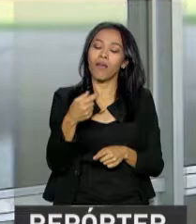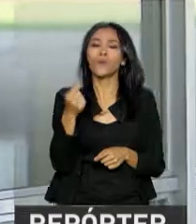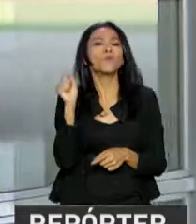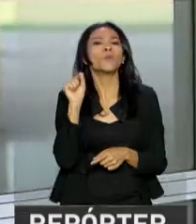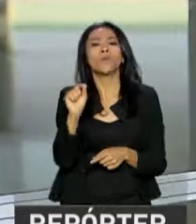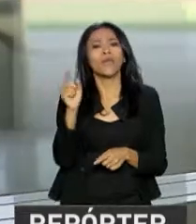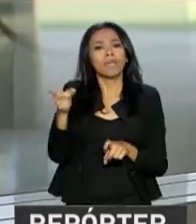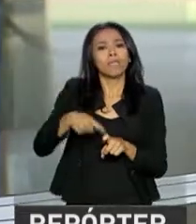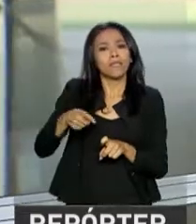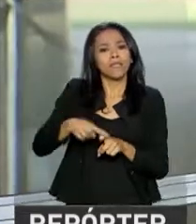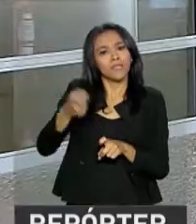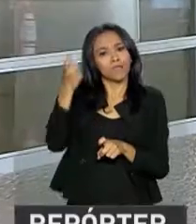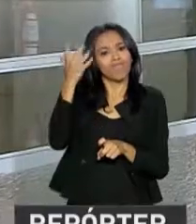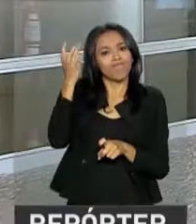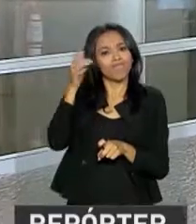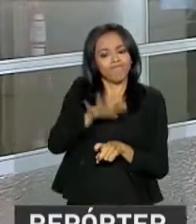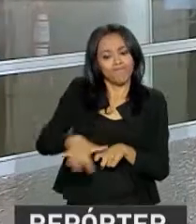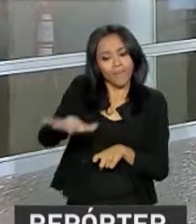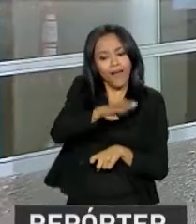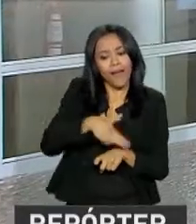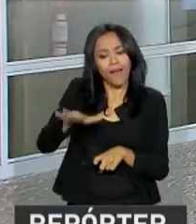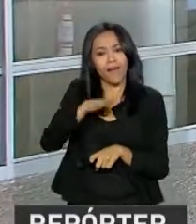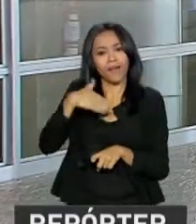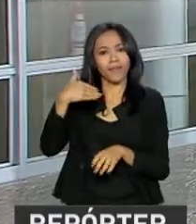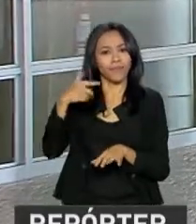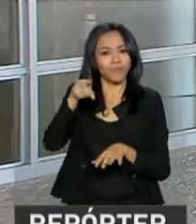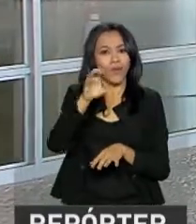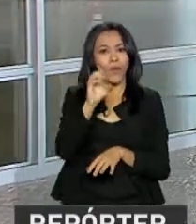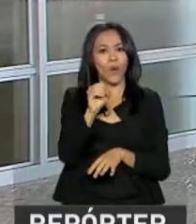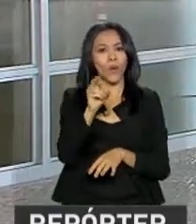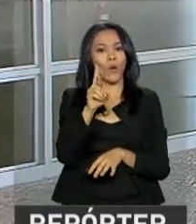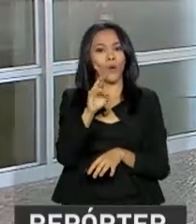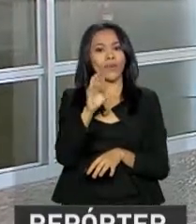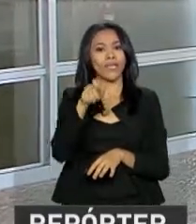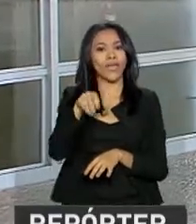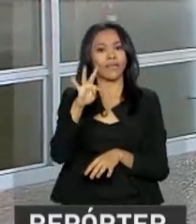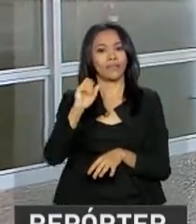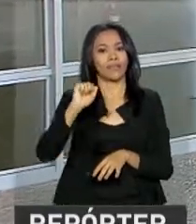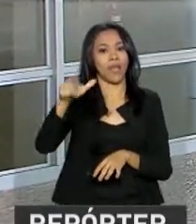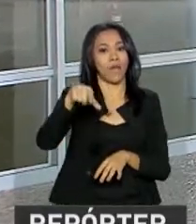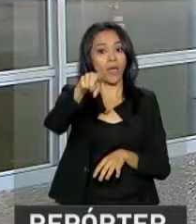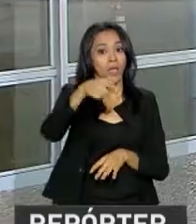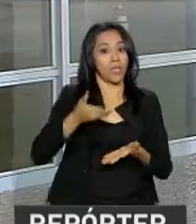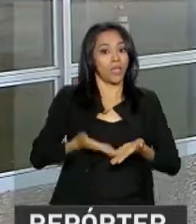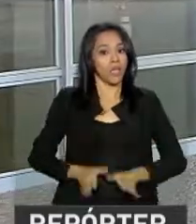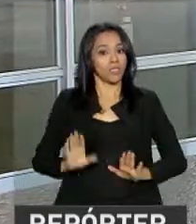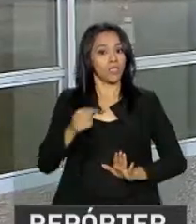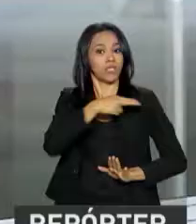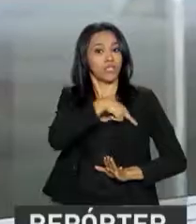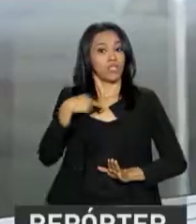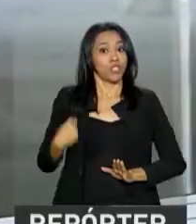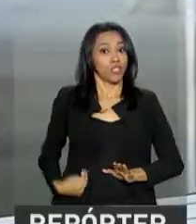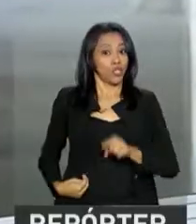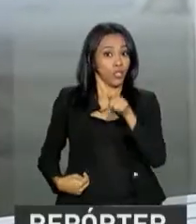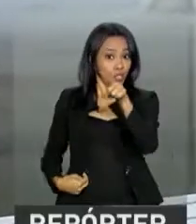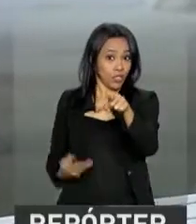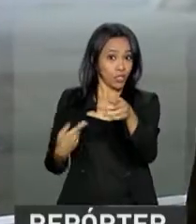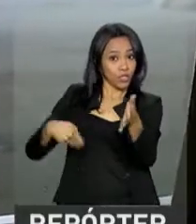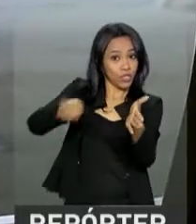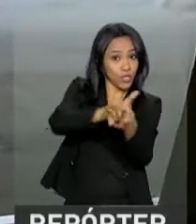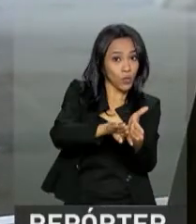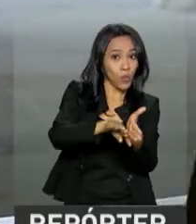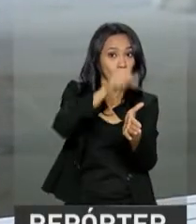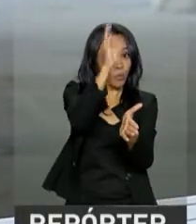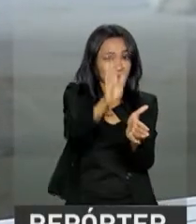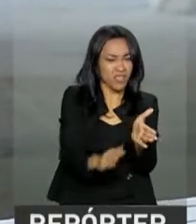em medicina tradicional oriental de origem chinesa o mestre bull como é conhecido chegou ao brasil